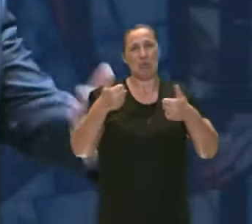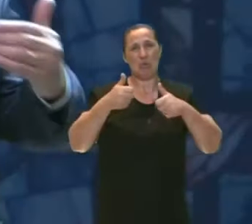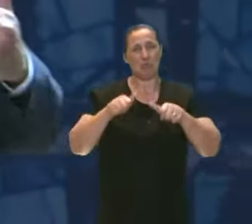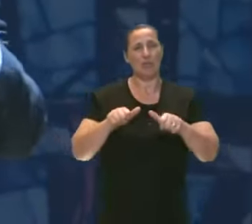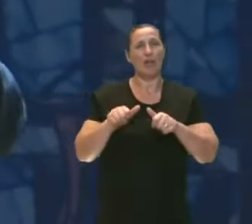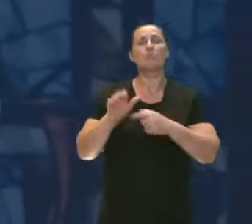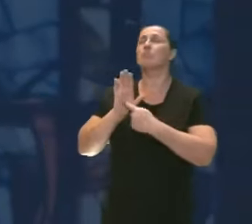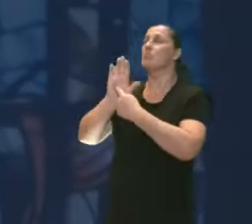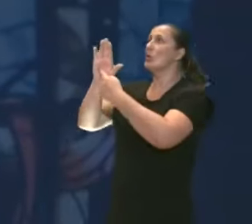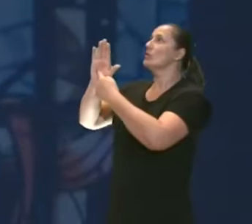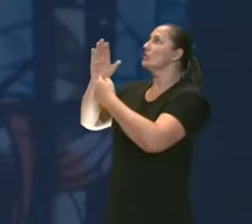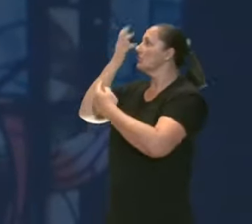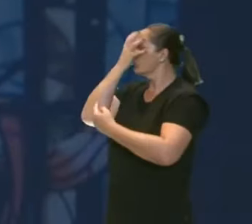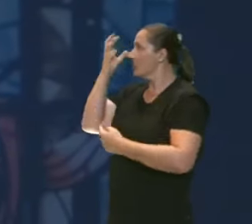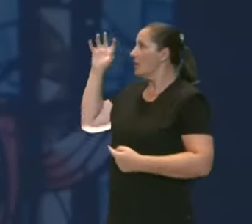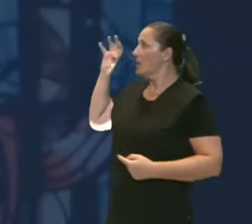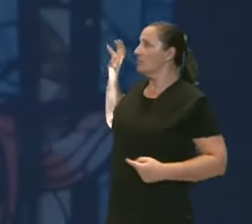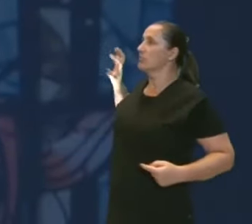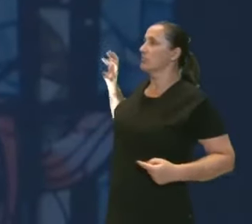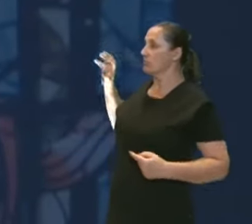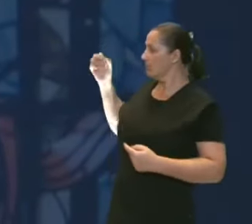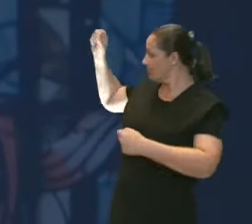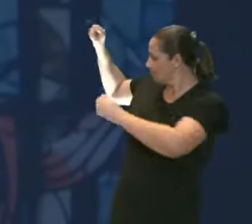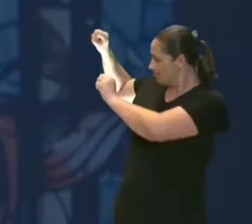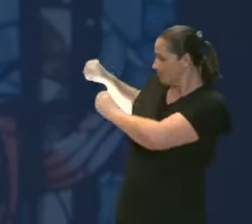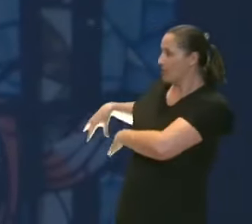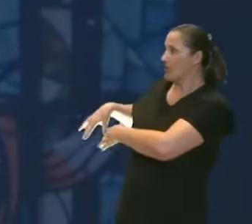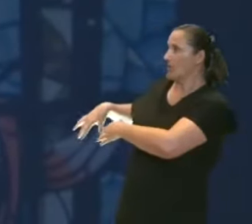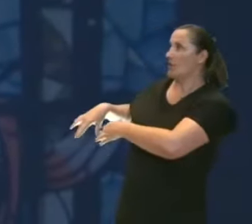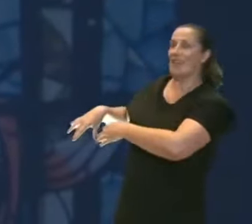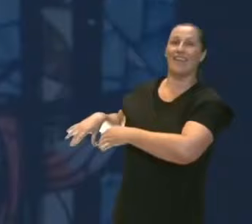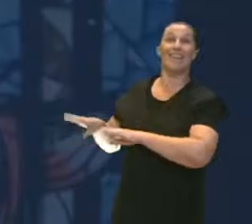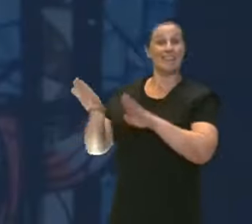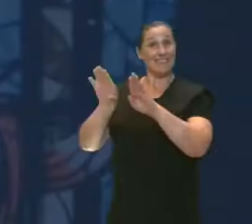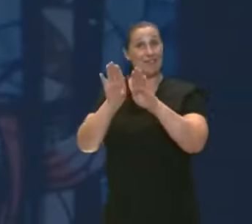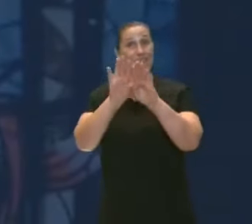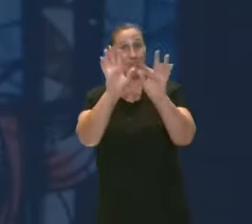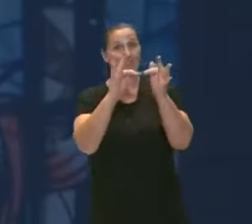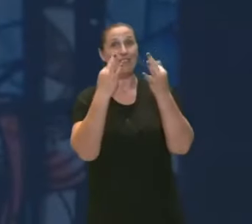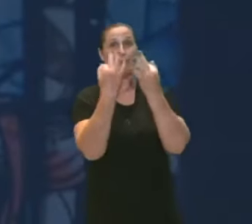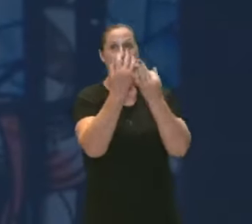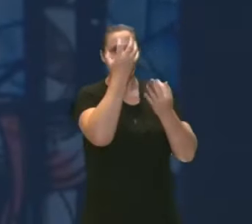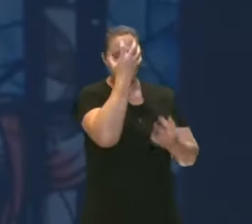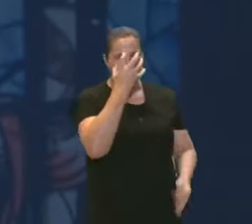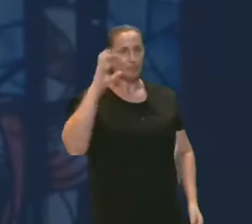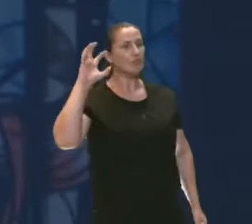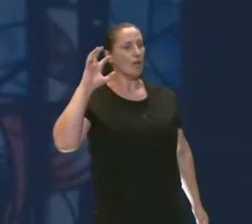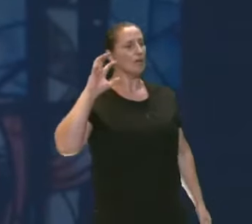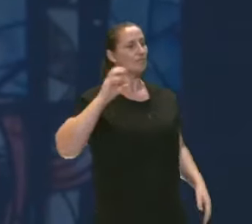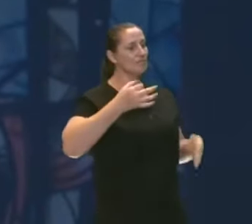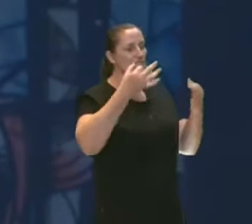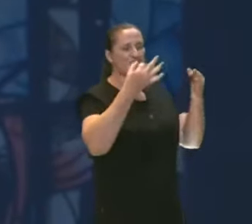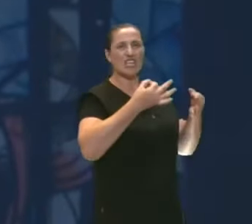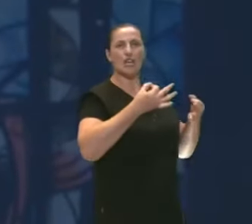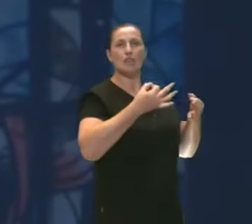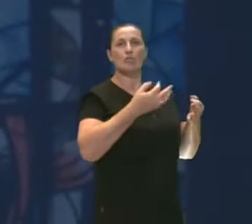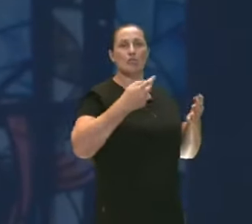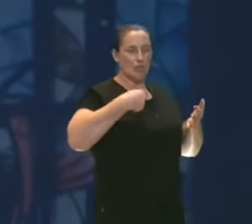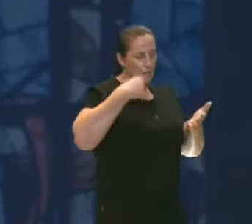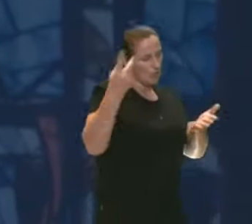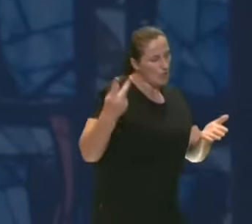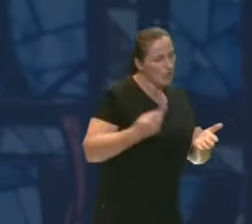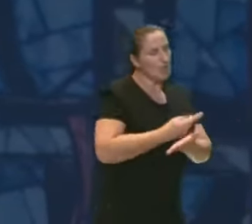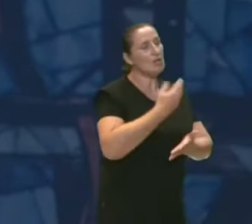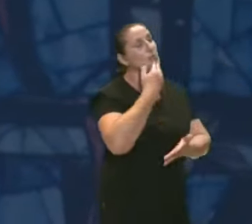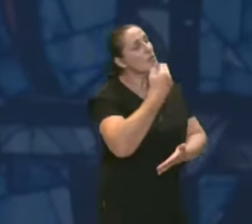Se apresenta sem máscara também para os seus familiares. E peça perdão. E a bênção de Deus e coisas